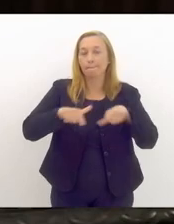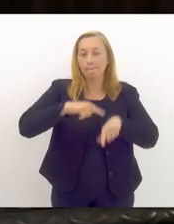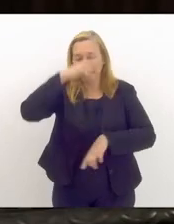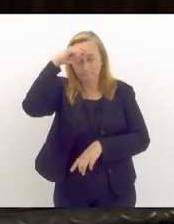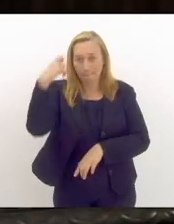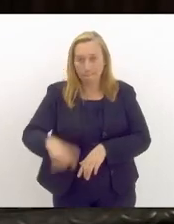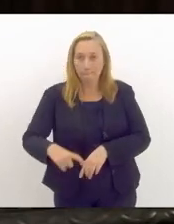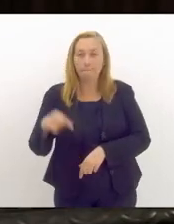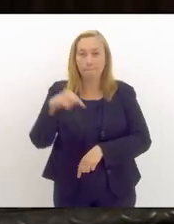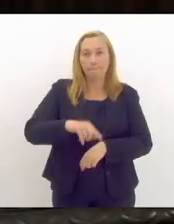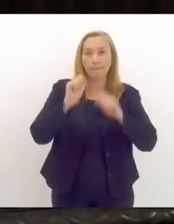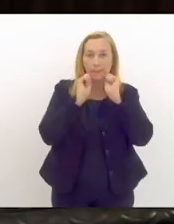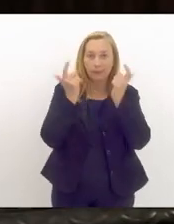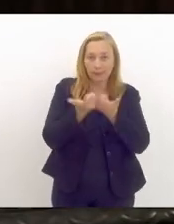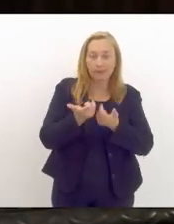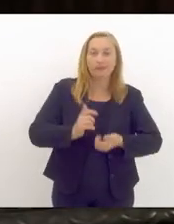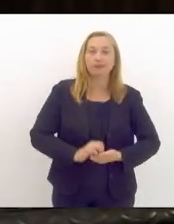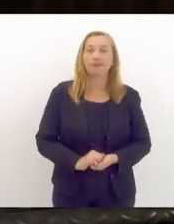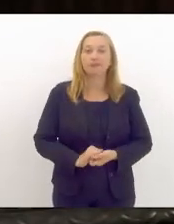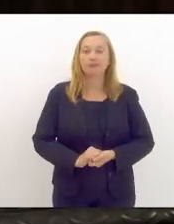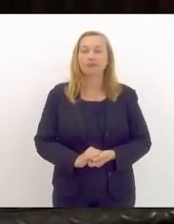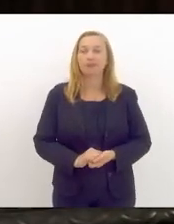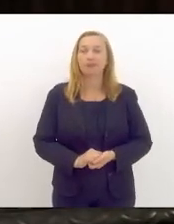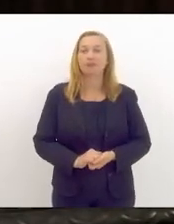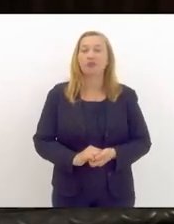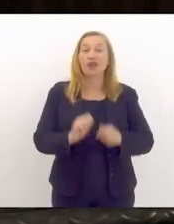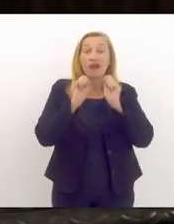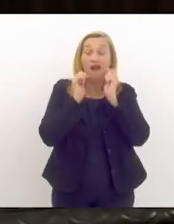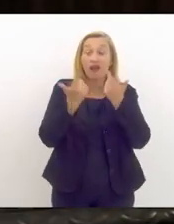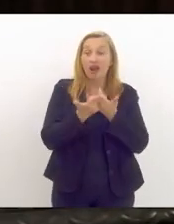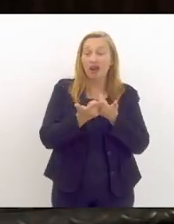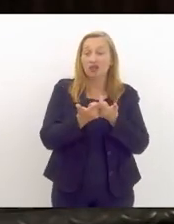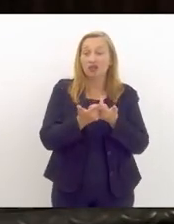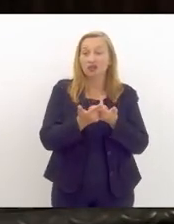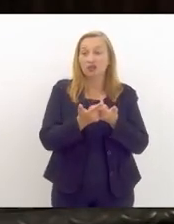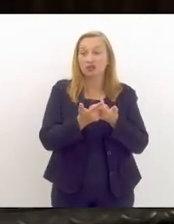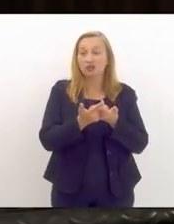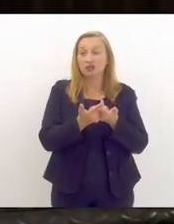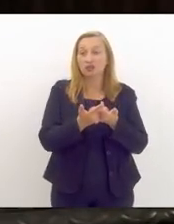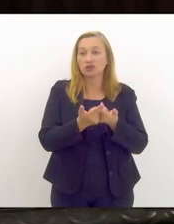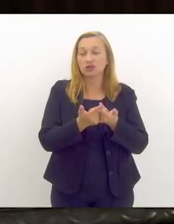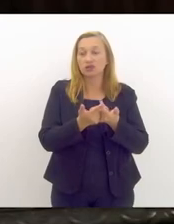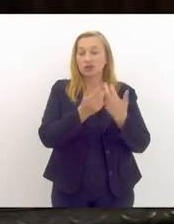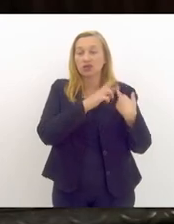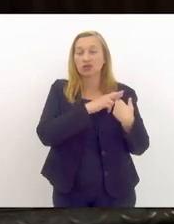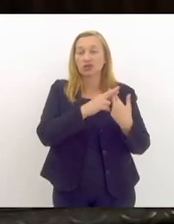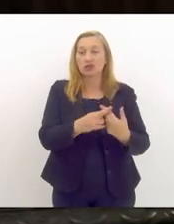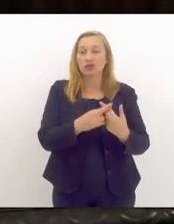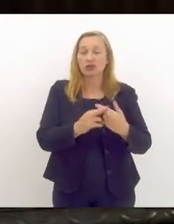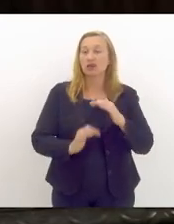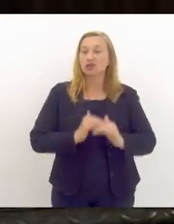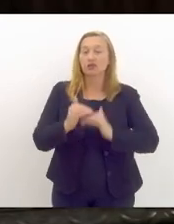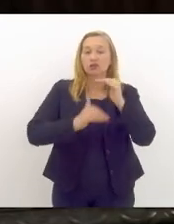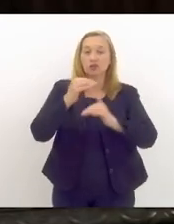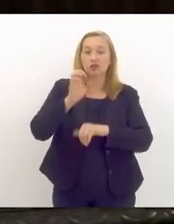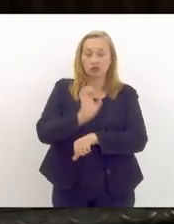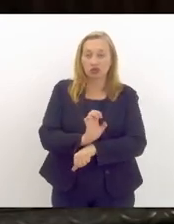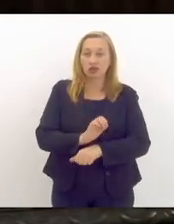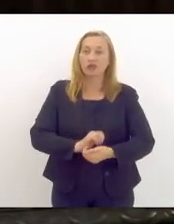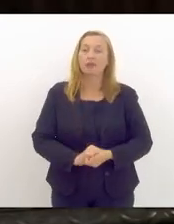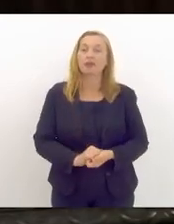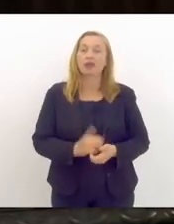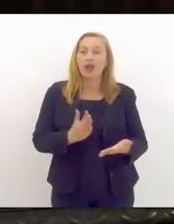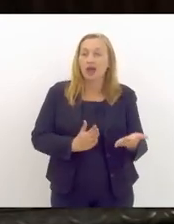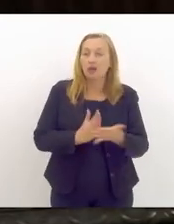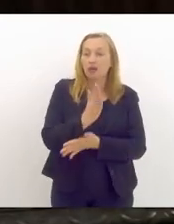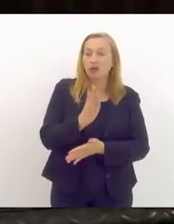aqui na Alerj, onde a Alerj assumiu um protagonismo na aprovação de medidas para o desenvolvimento do Estado. Aprovamos o